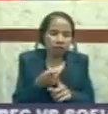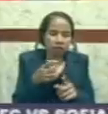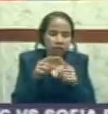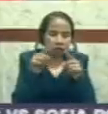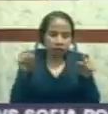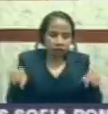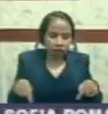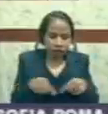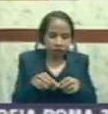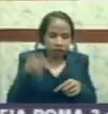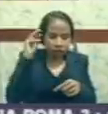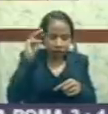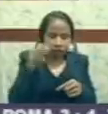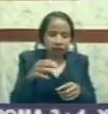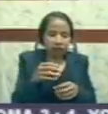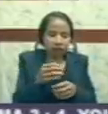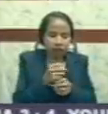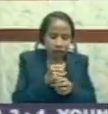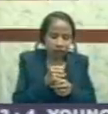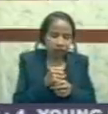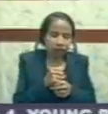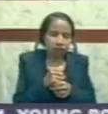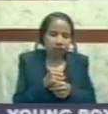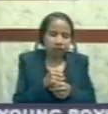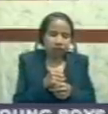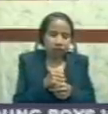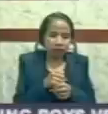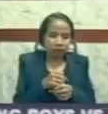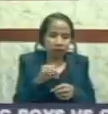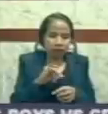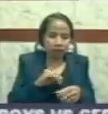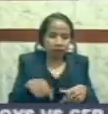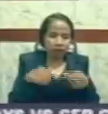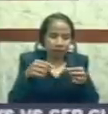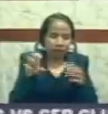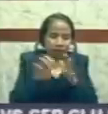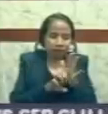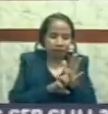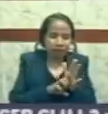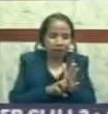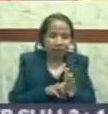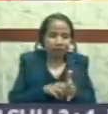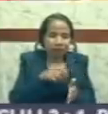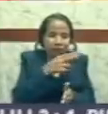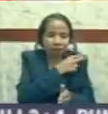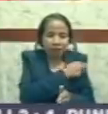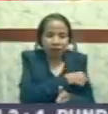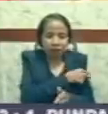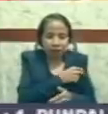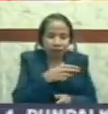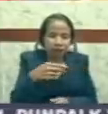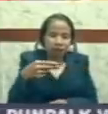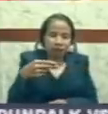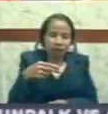cita, e a tabela 2, página 22, não é mesmo, né? Eu vou dar um exemplo, o Hospital Nacional Guilo Valadares. Temos